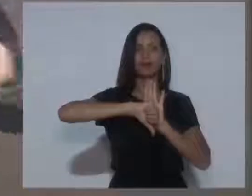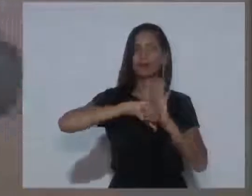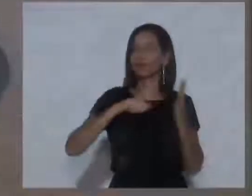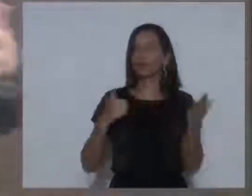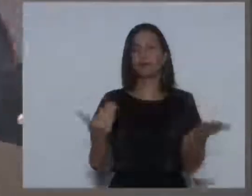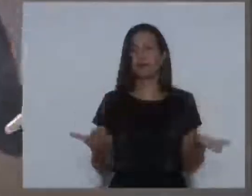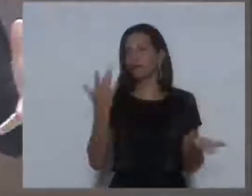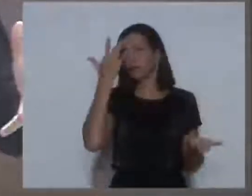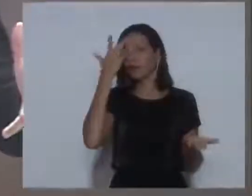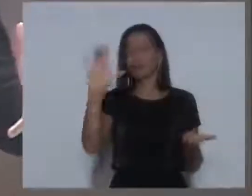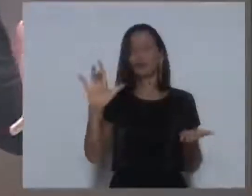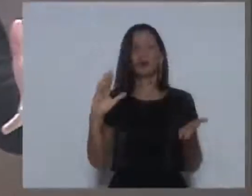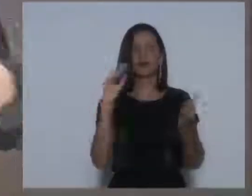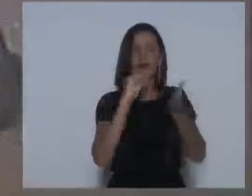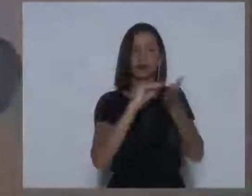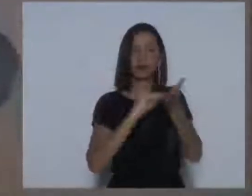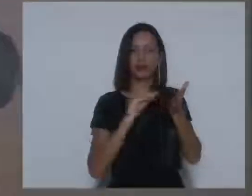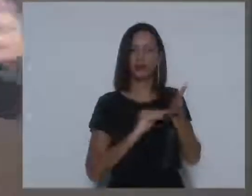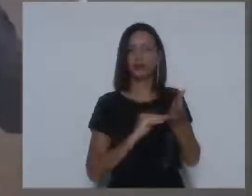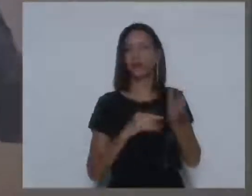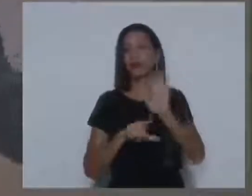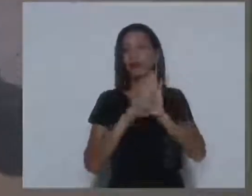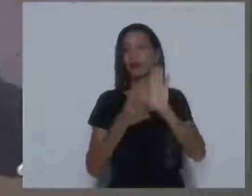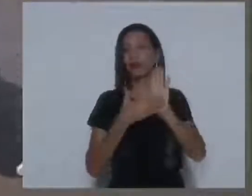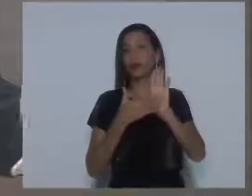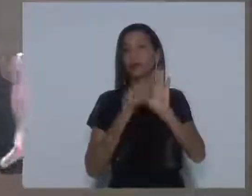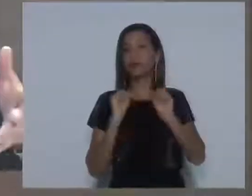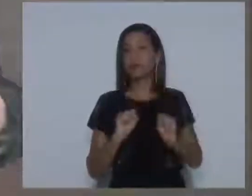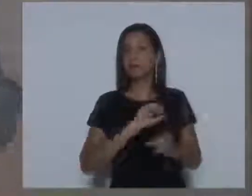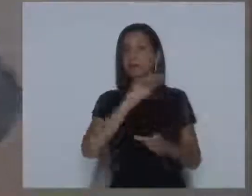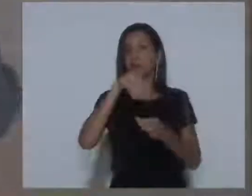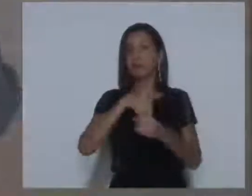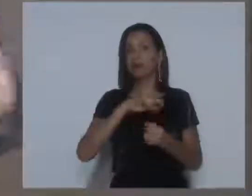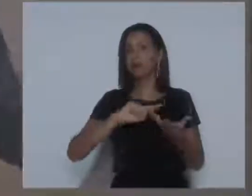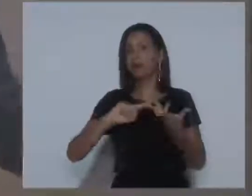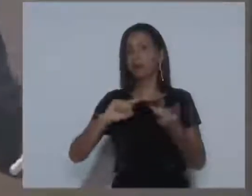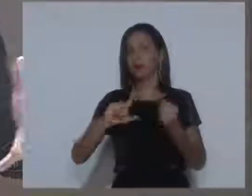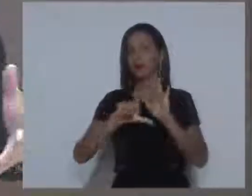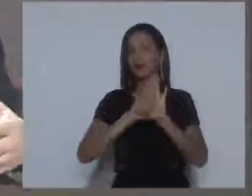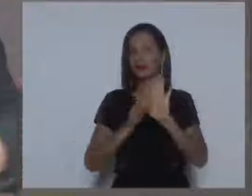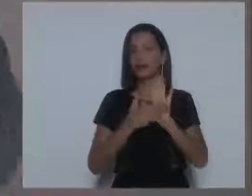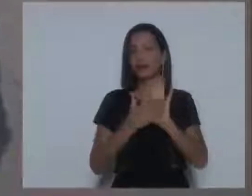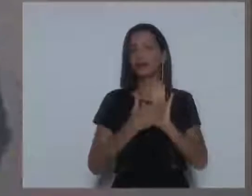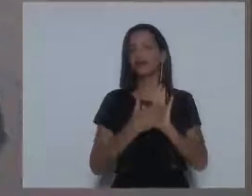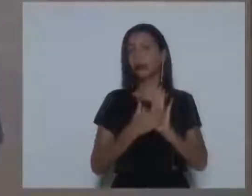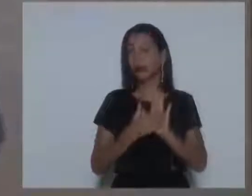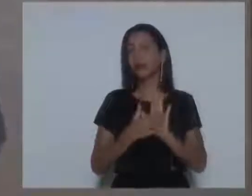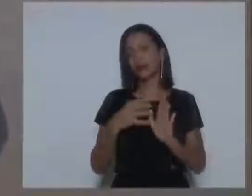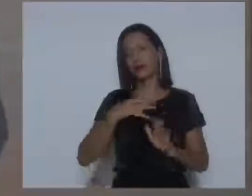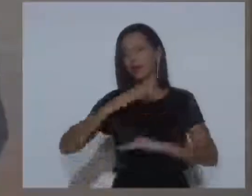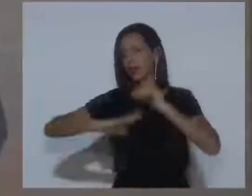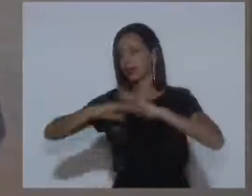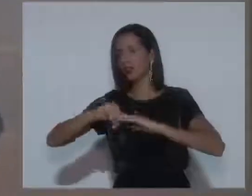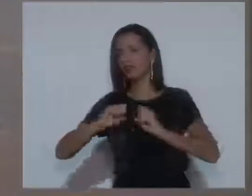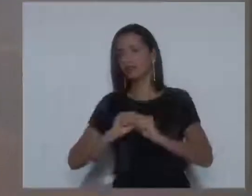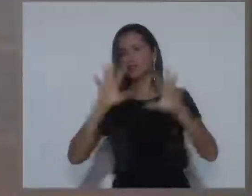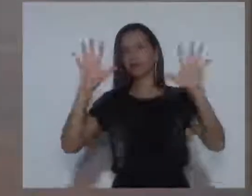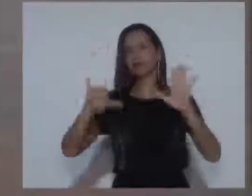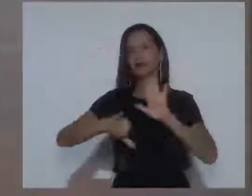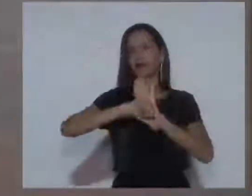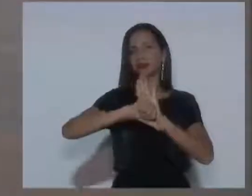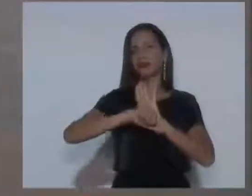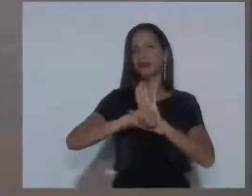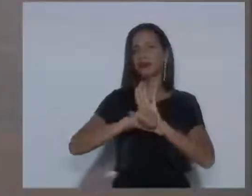não sei onde vai estar configurado, né? Mas pode estar configurado em um monte de lugar, mas certamente uma ação criminosa feita em nome